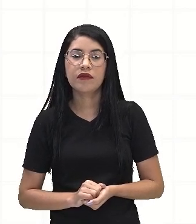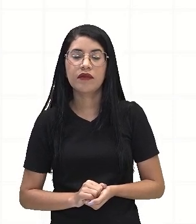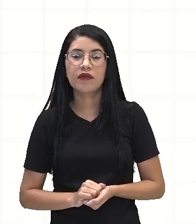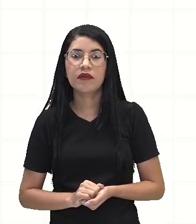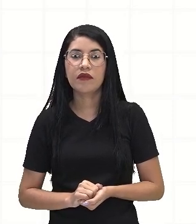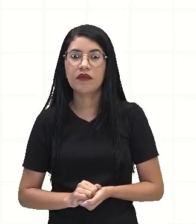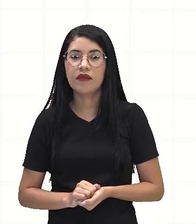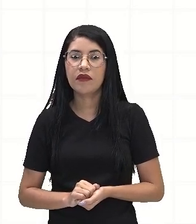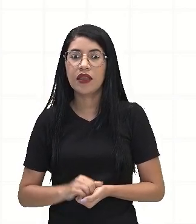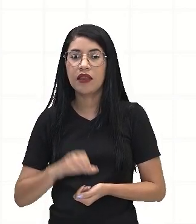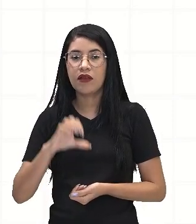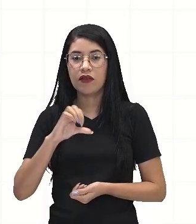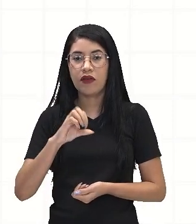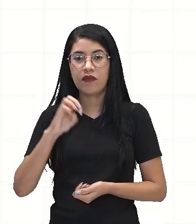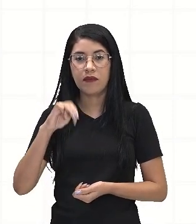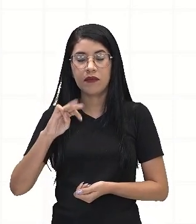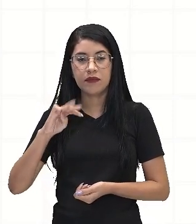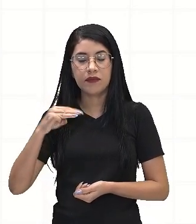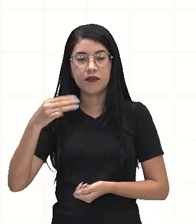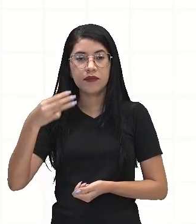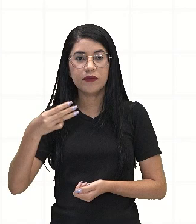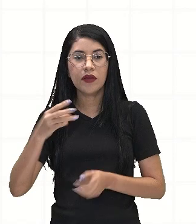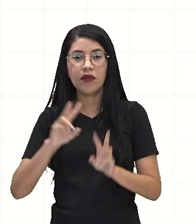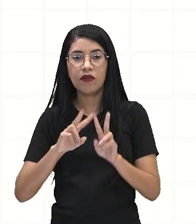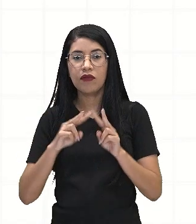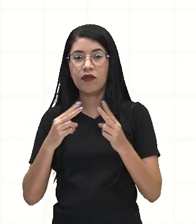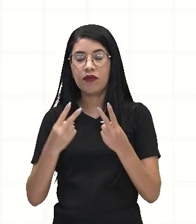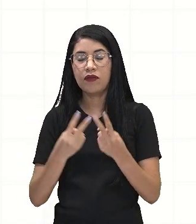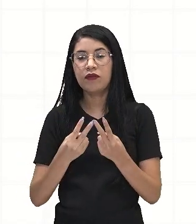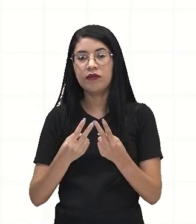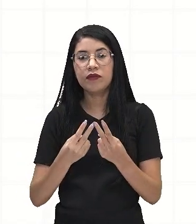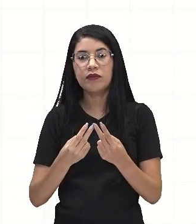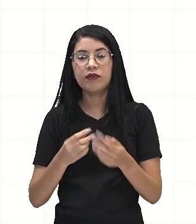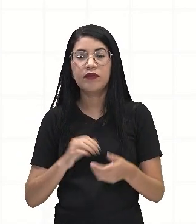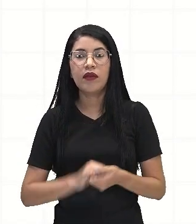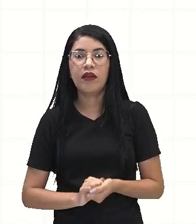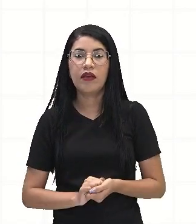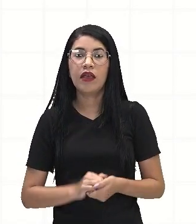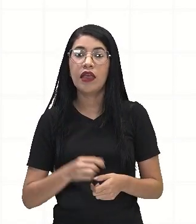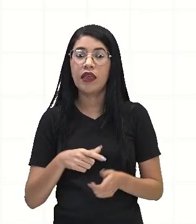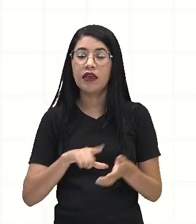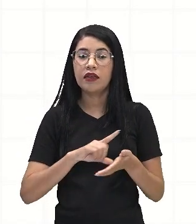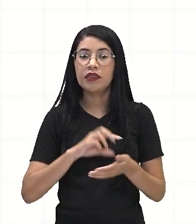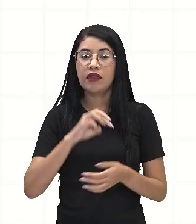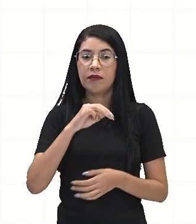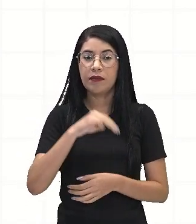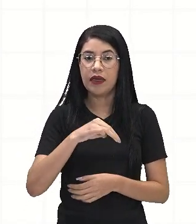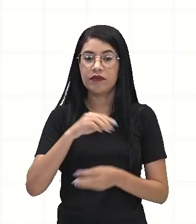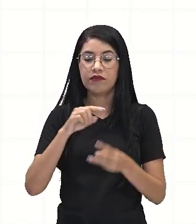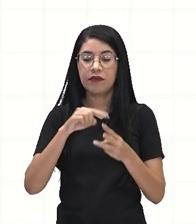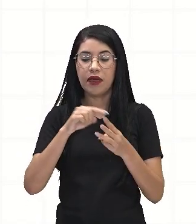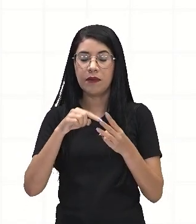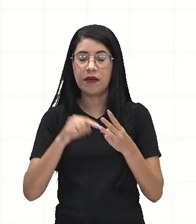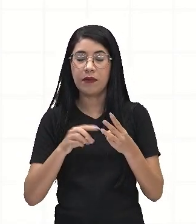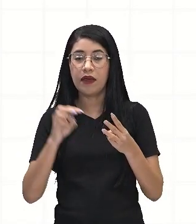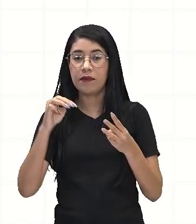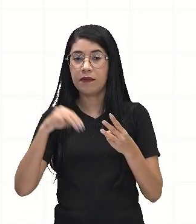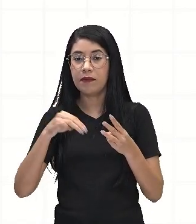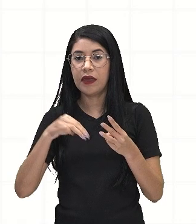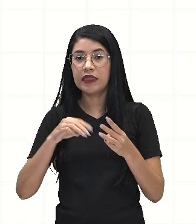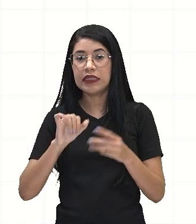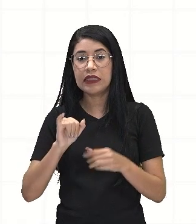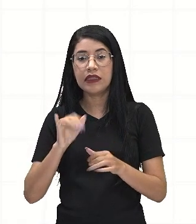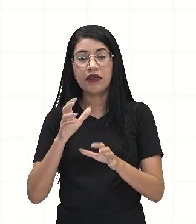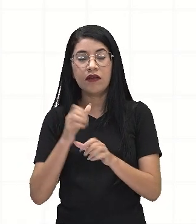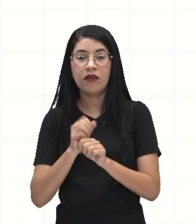cúbicos, porque a unidade de medida estava em metro e quando a gente fala de volume, a gente